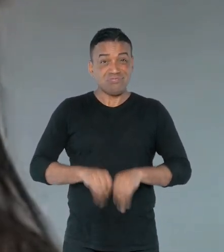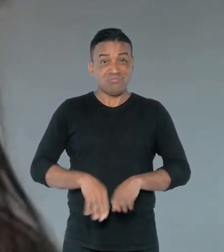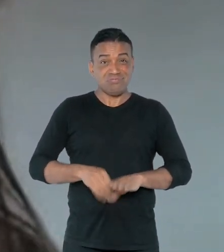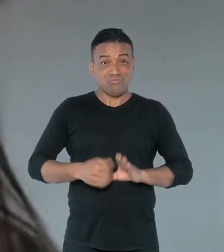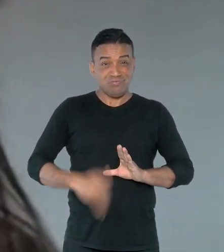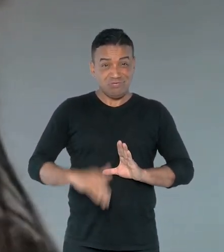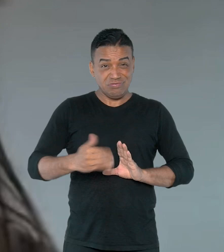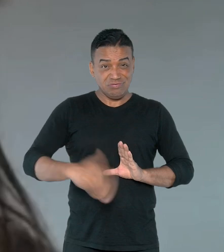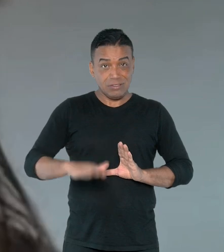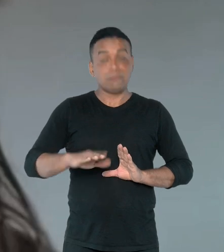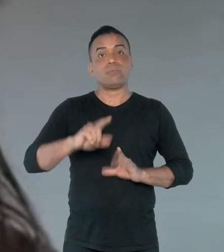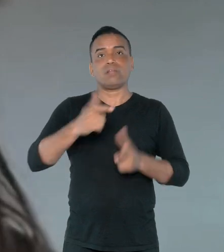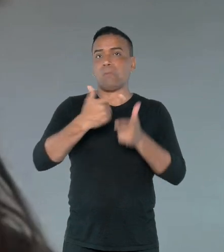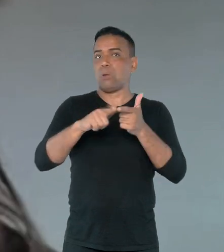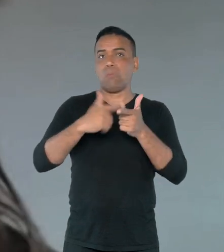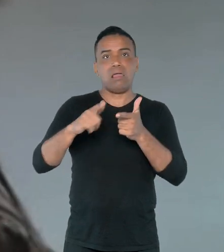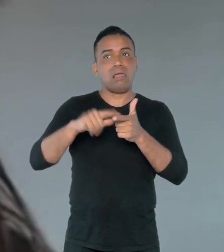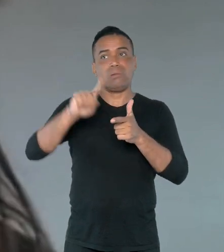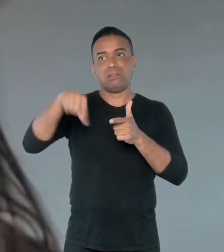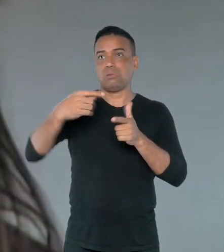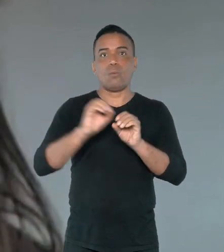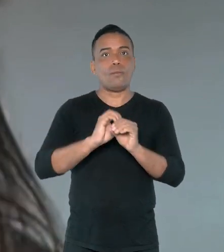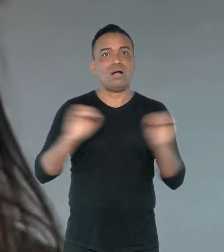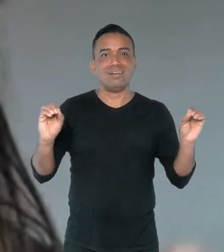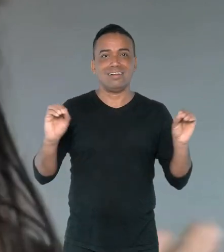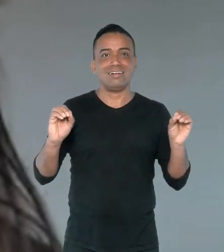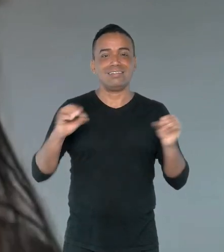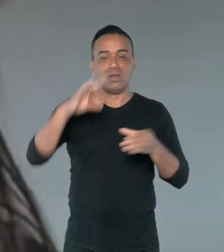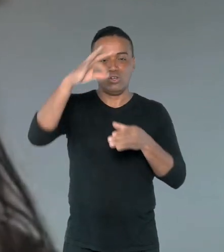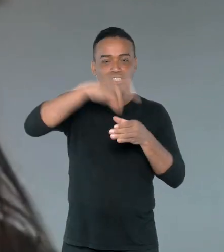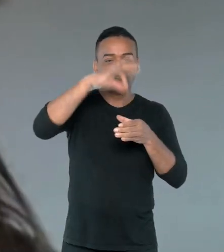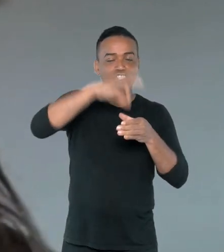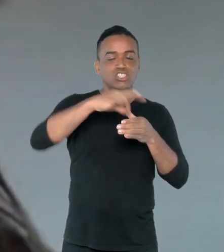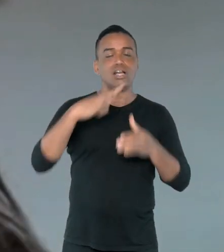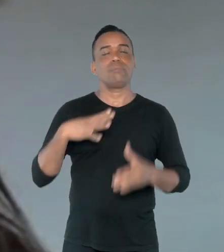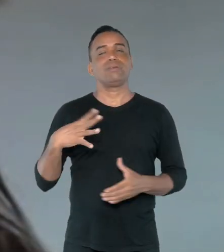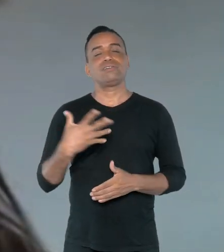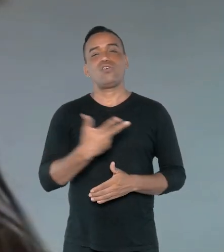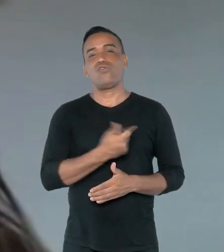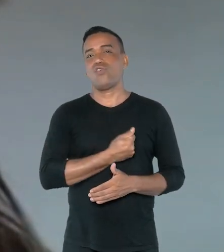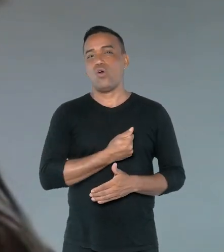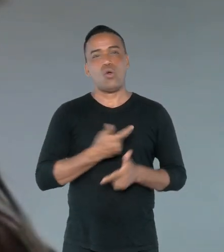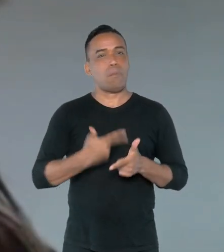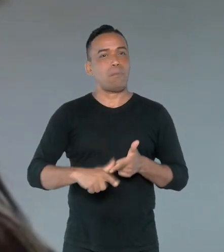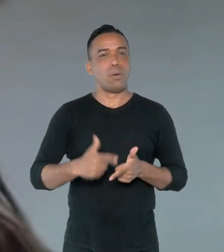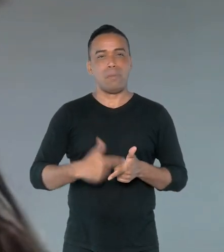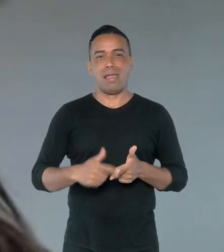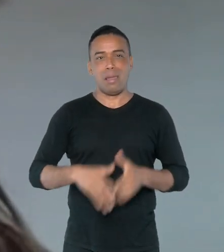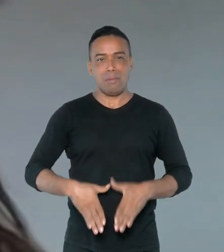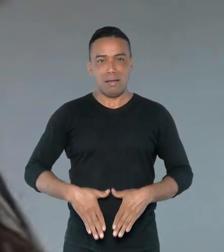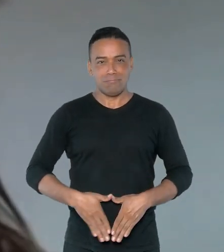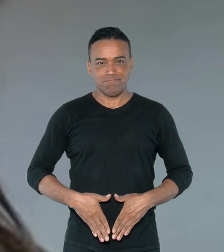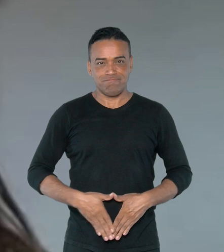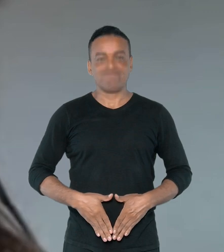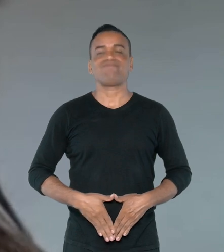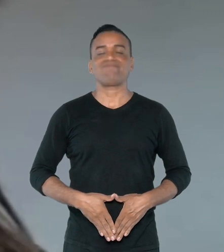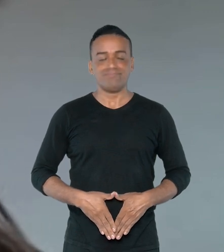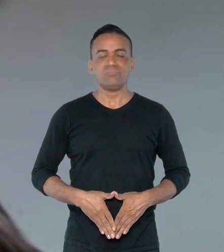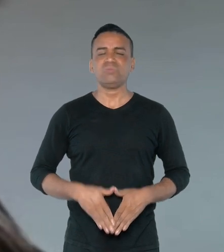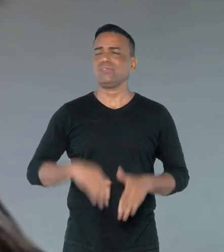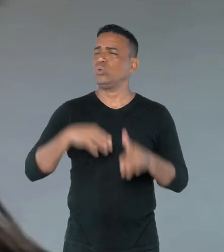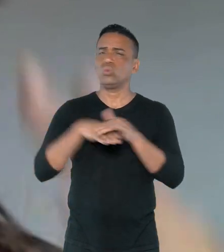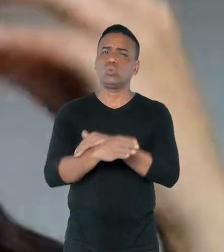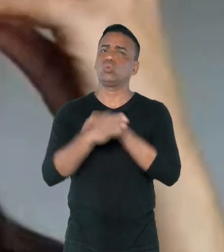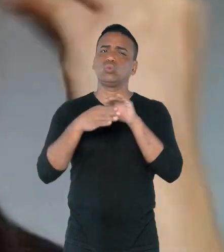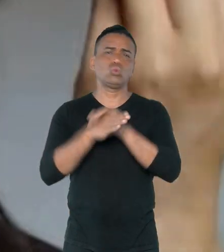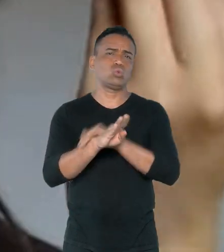tive nenhum problema depois, então esse chá realmente me salvou de uma infecção aí. Tem vários outros